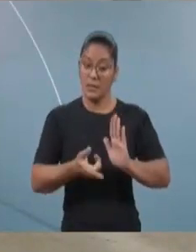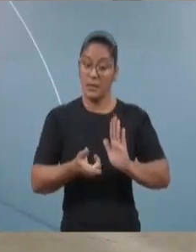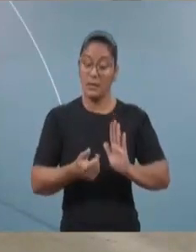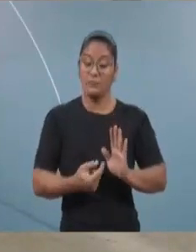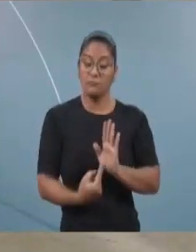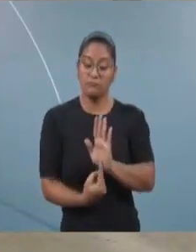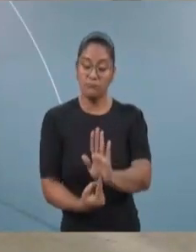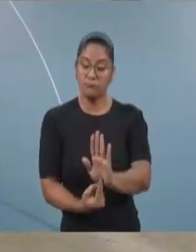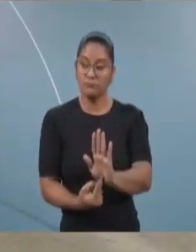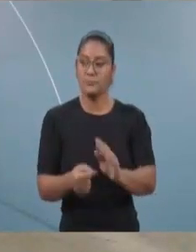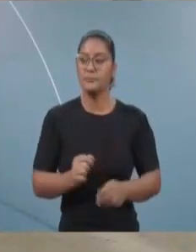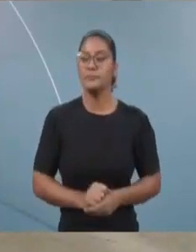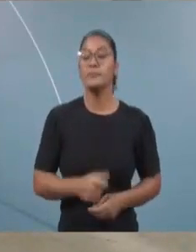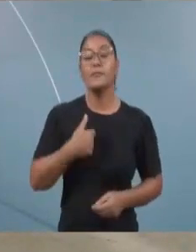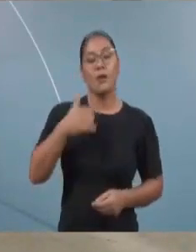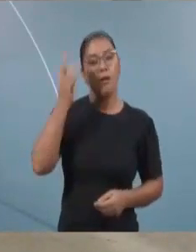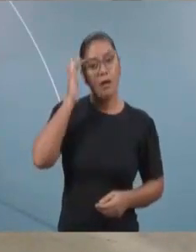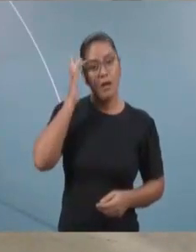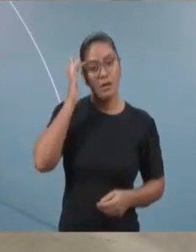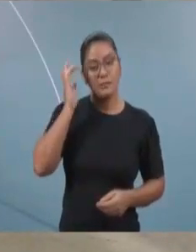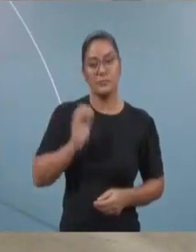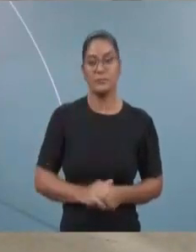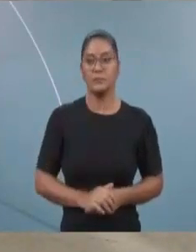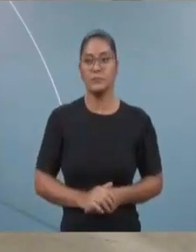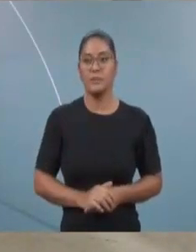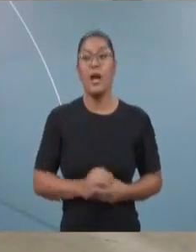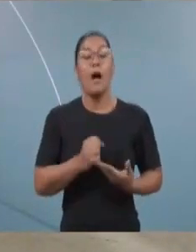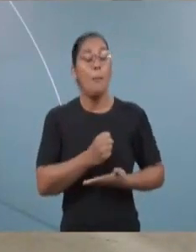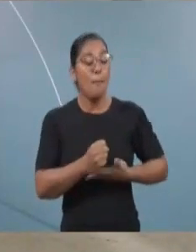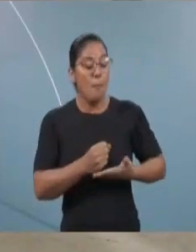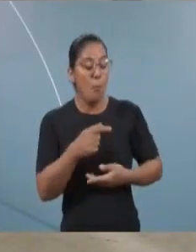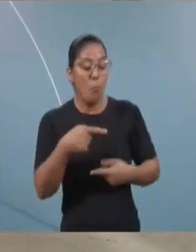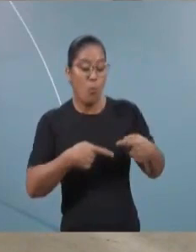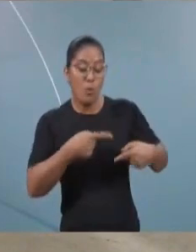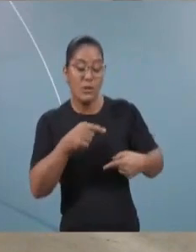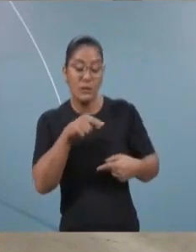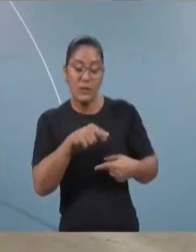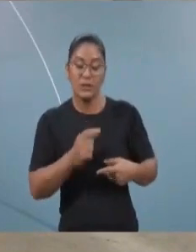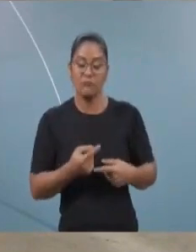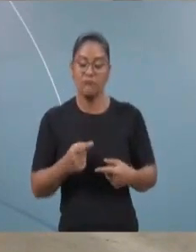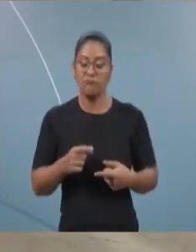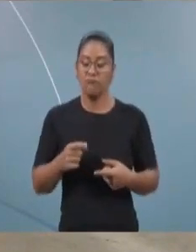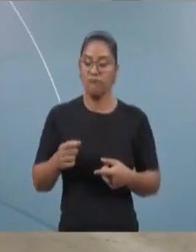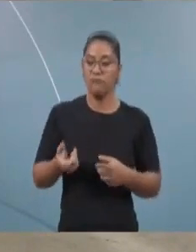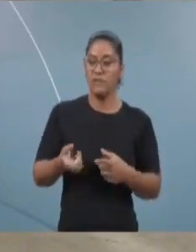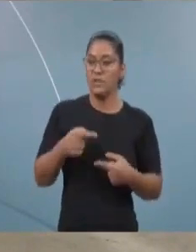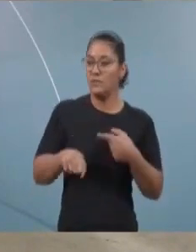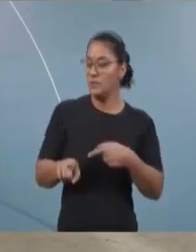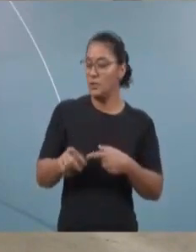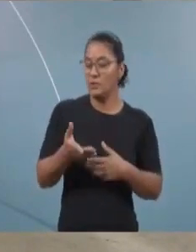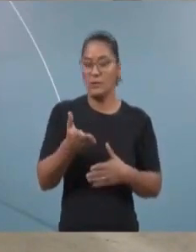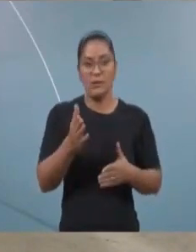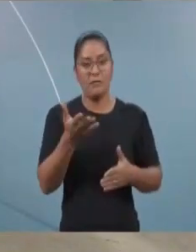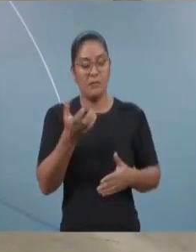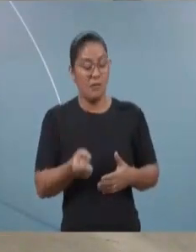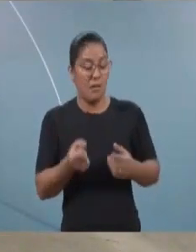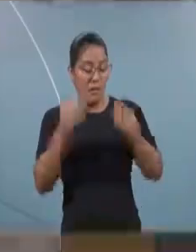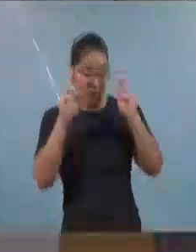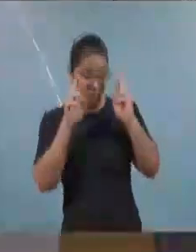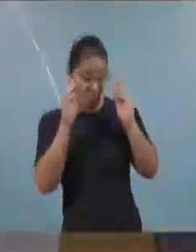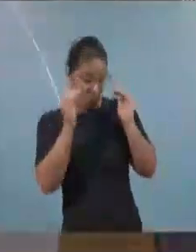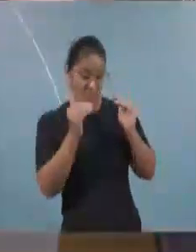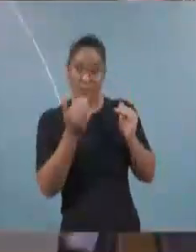apresentar acha um direito de ser a base política dela divergências desentendimentos a gente respeita quem não